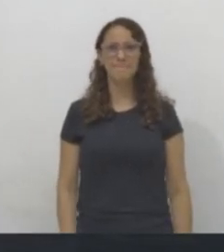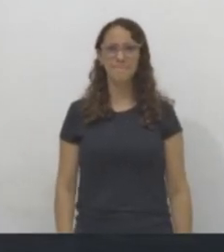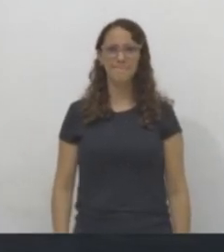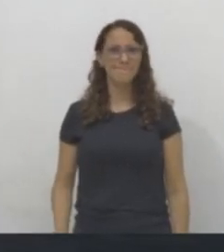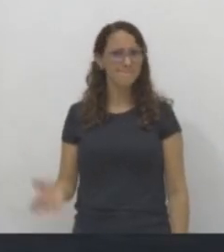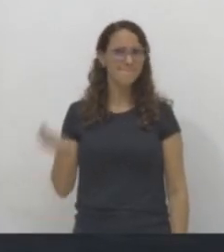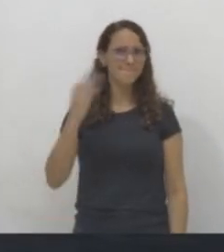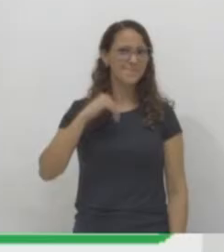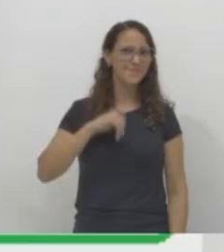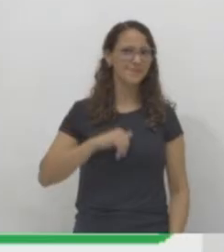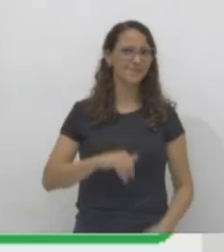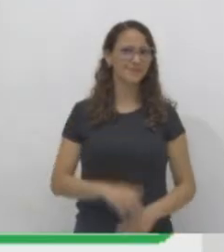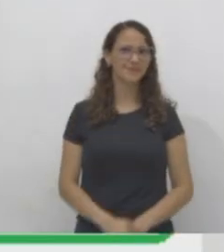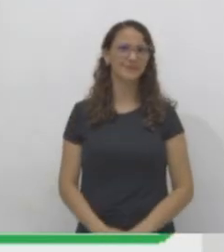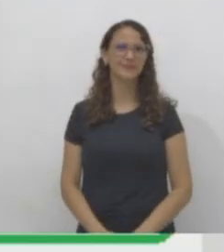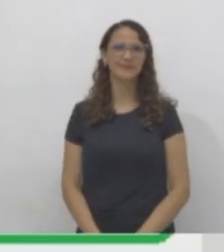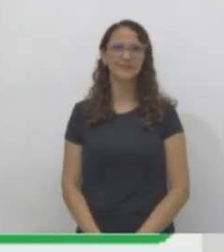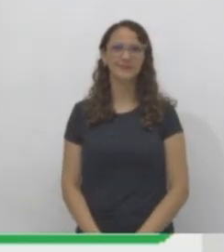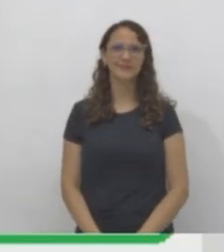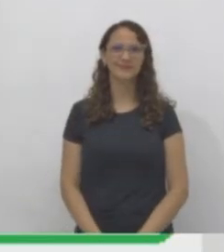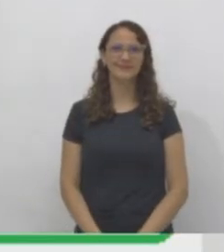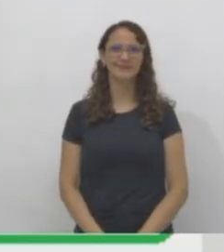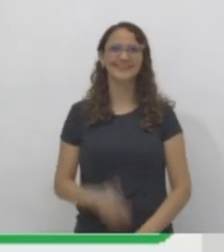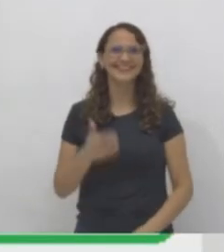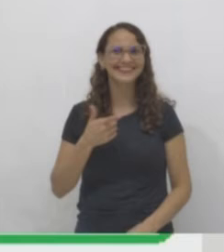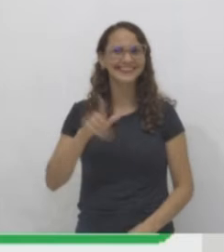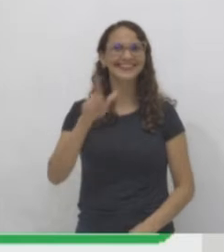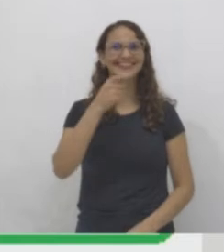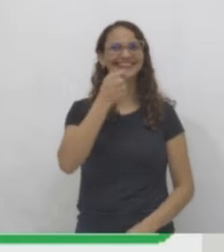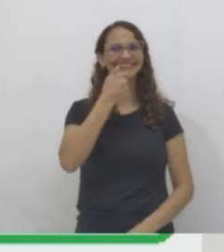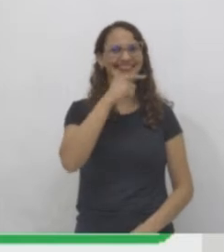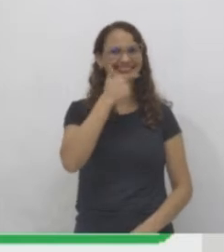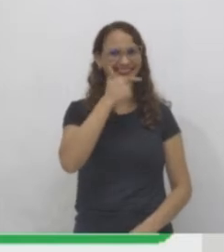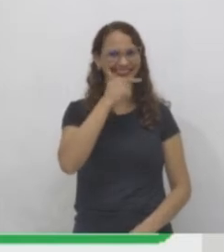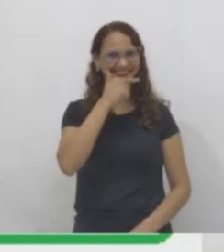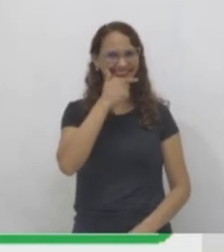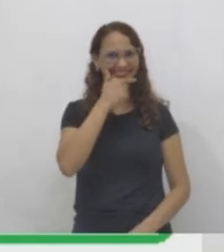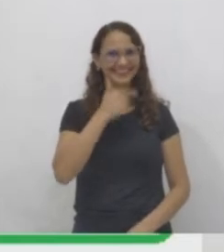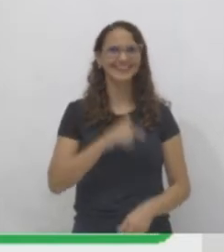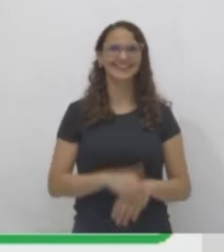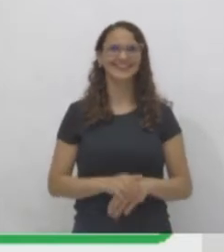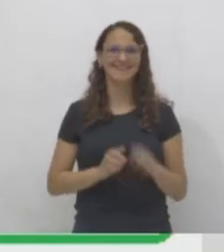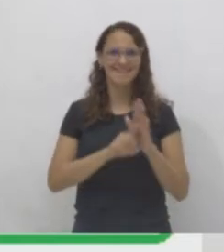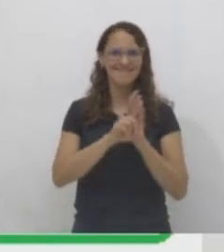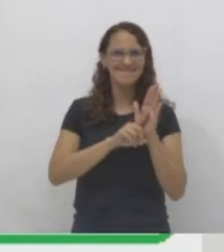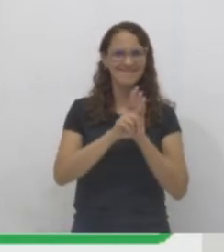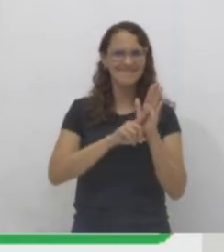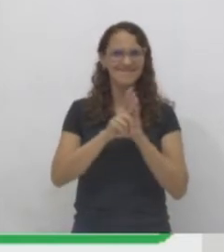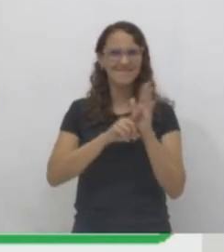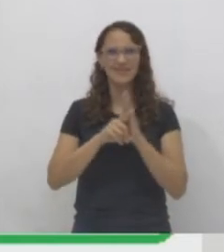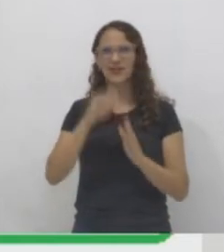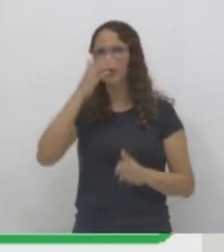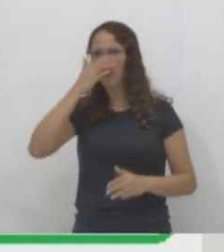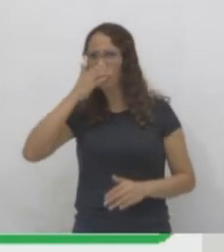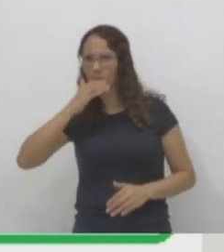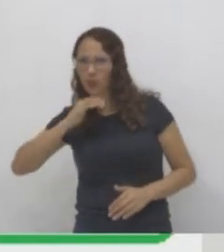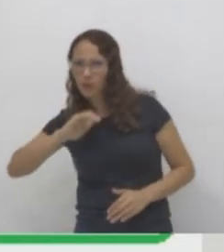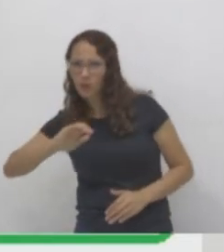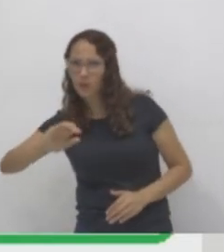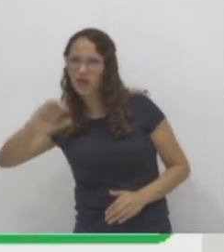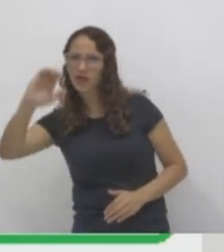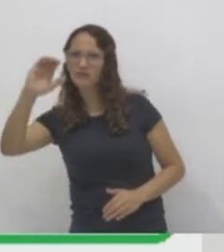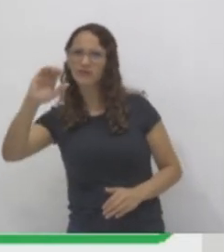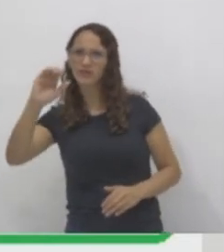lá. E aí tem uma outra piada para a gente analisar. O elefante e a formiguinha. Perceba